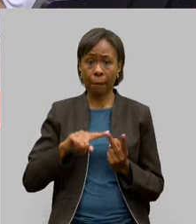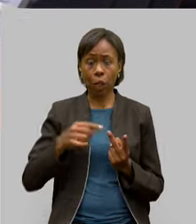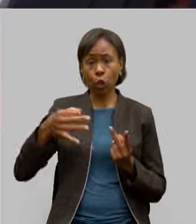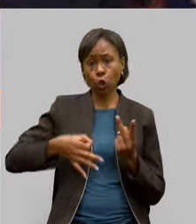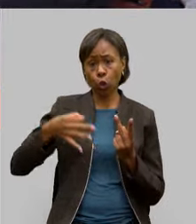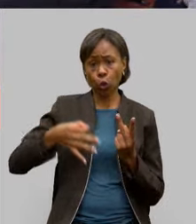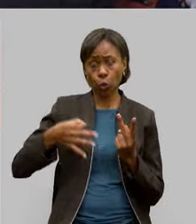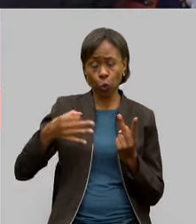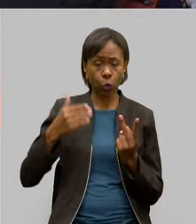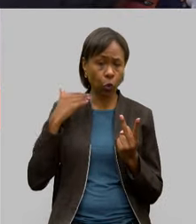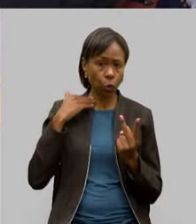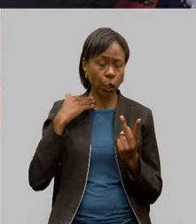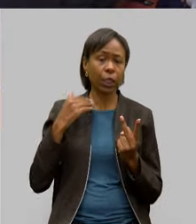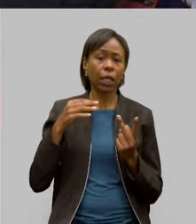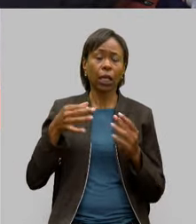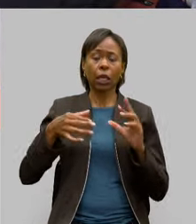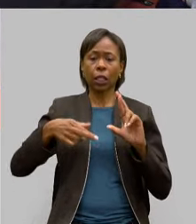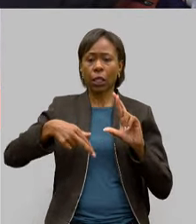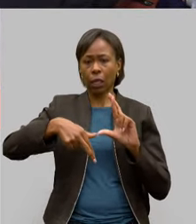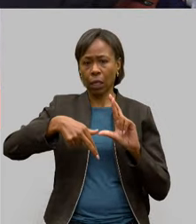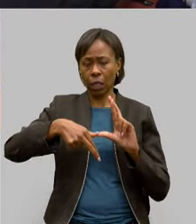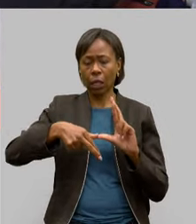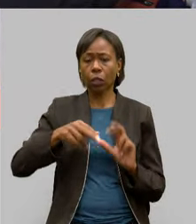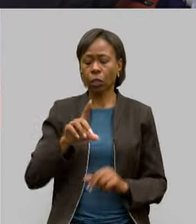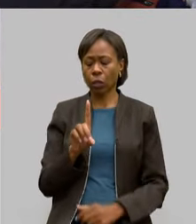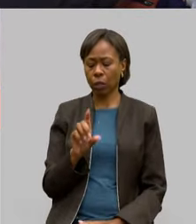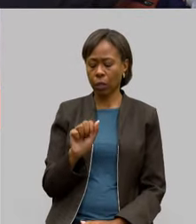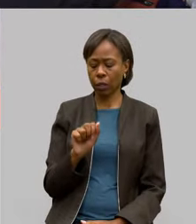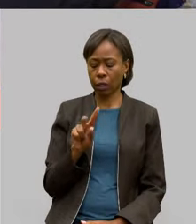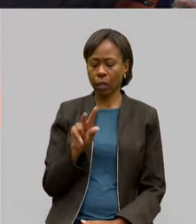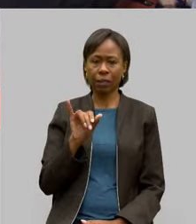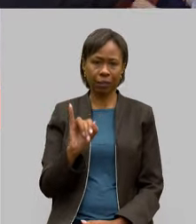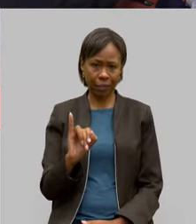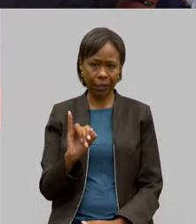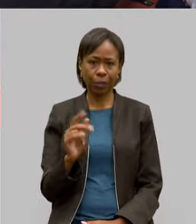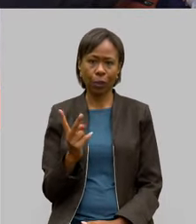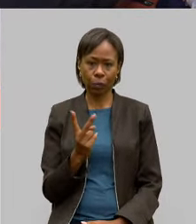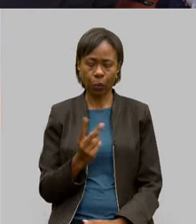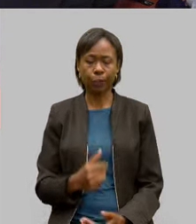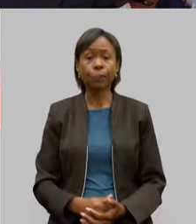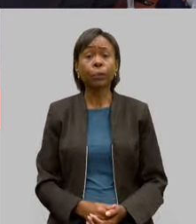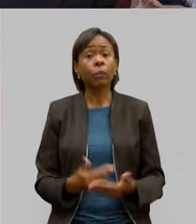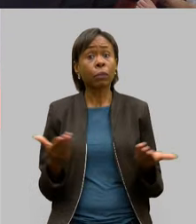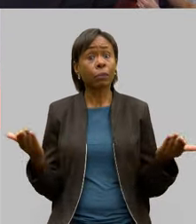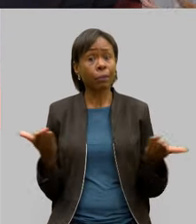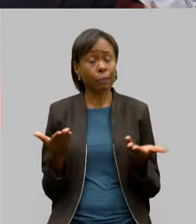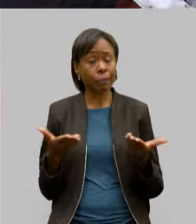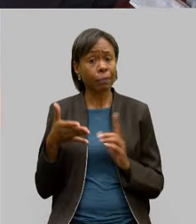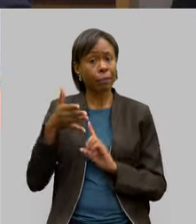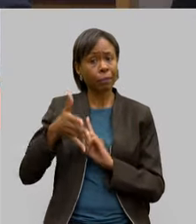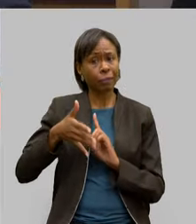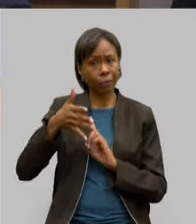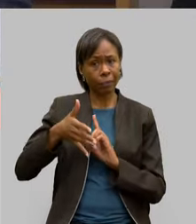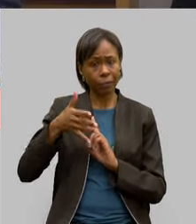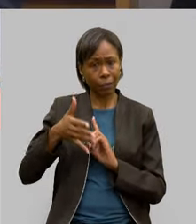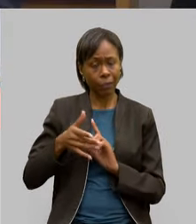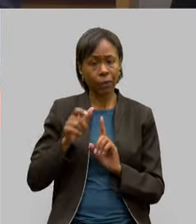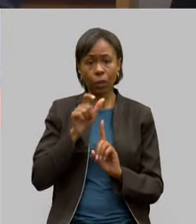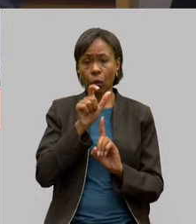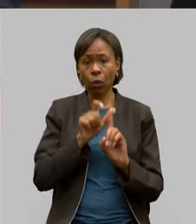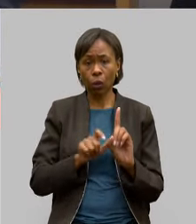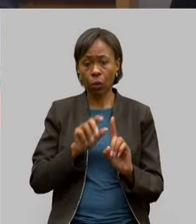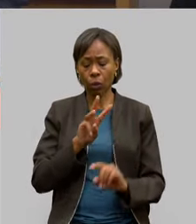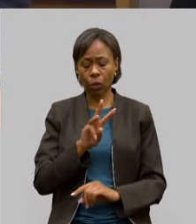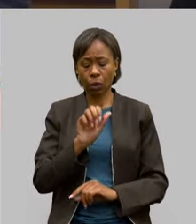de Fazenda Pública de Ribeirão das Neves Davi pinter Cardoso passamos a palavra nesse momento ao Senhor